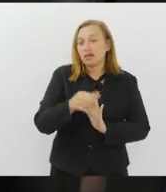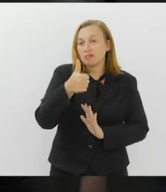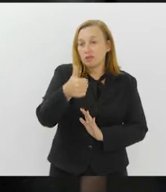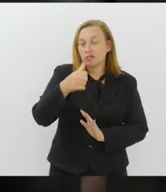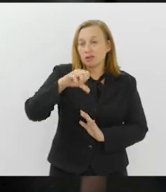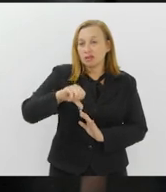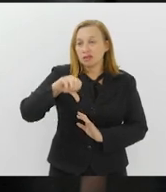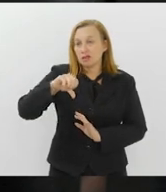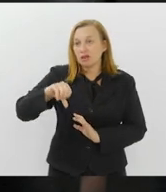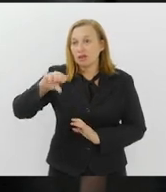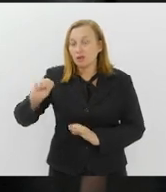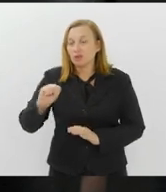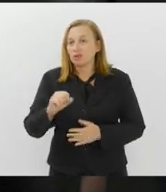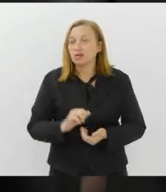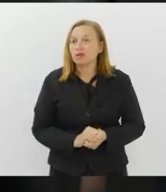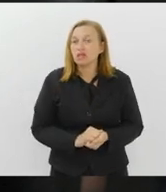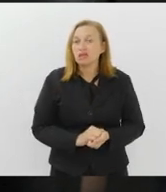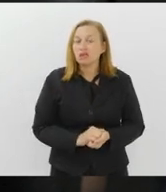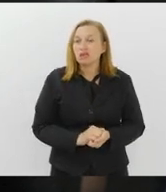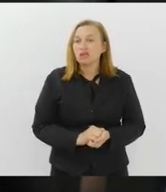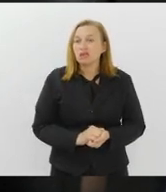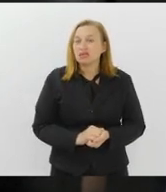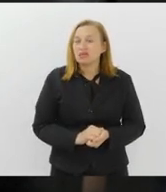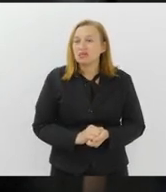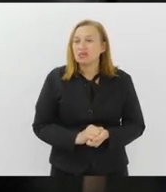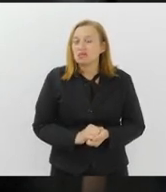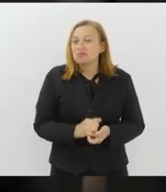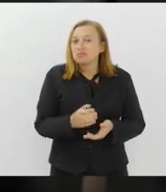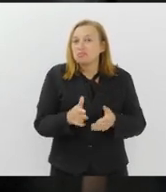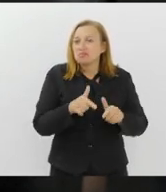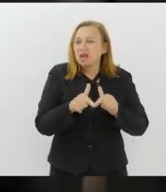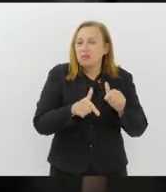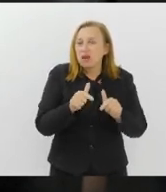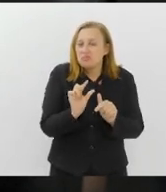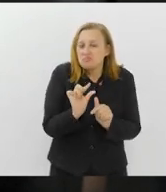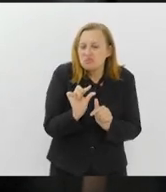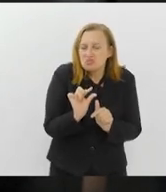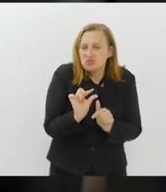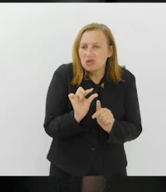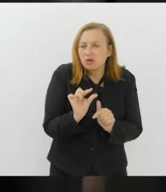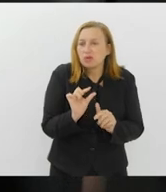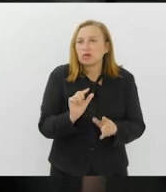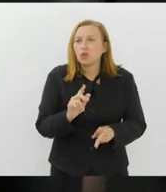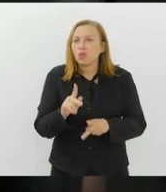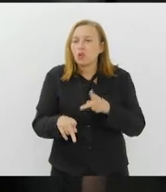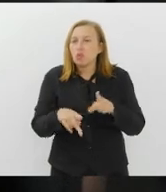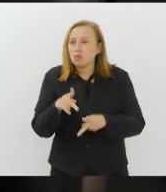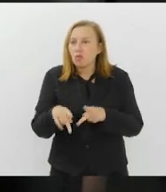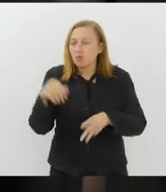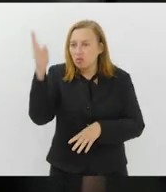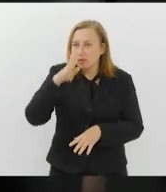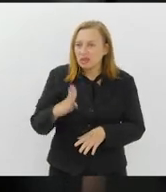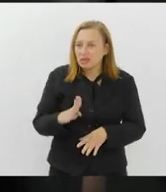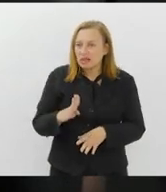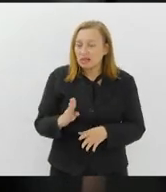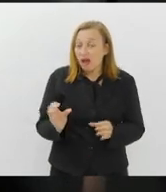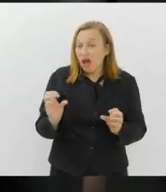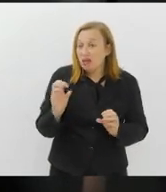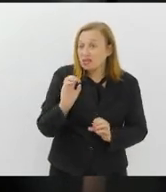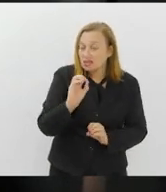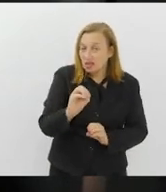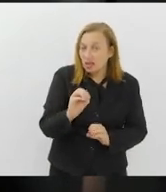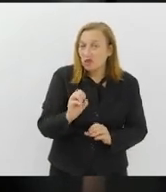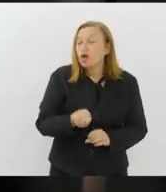1998, botando coberturas mínimas, botando a população brasileira abaixo de nada.